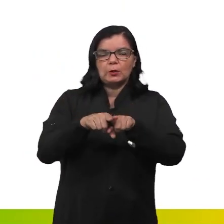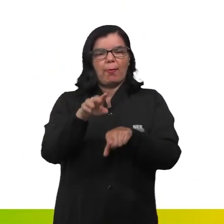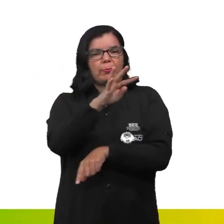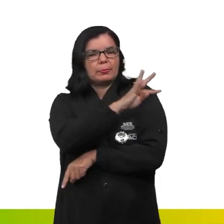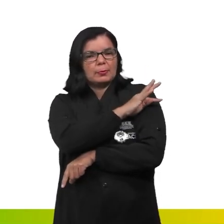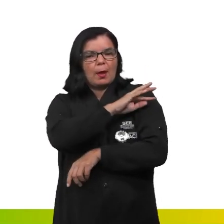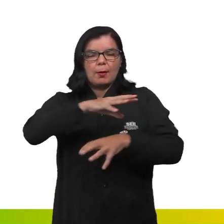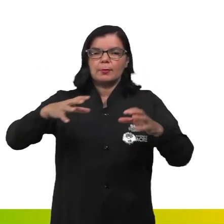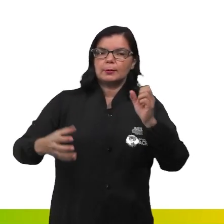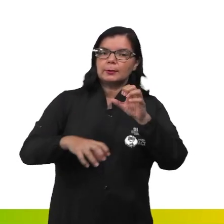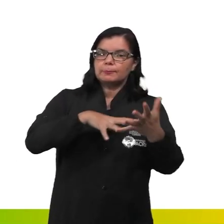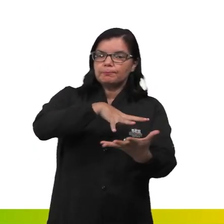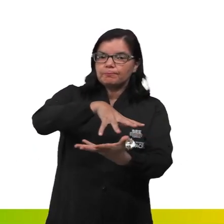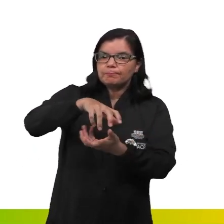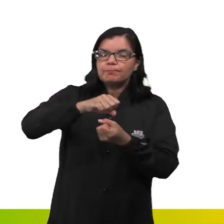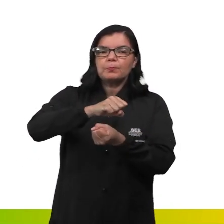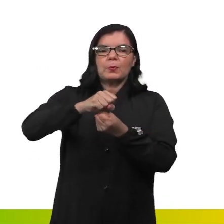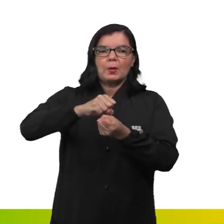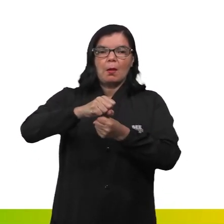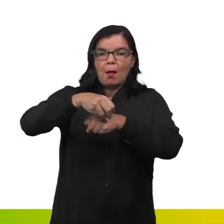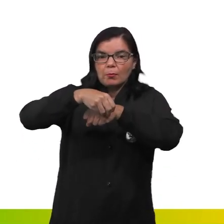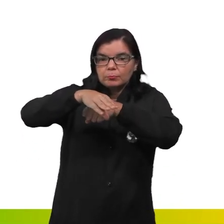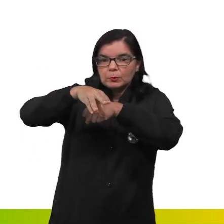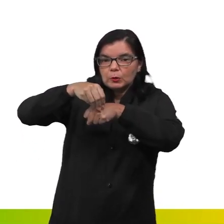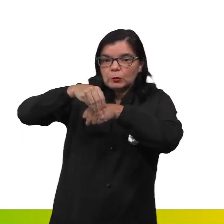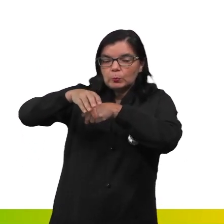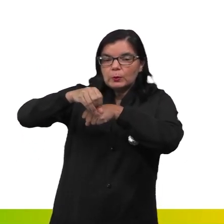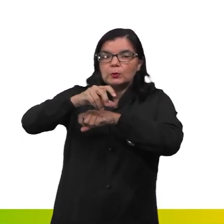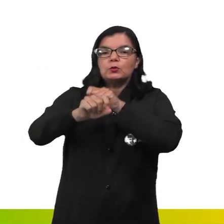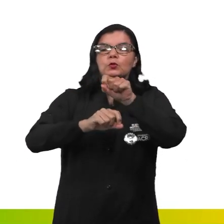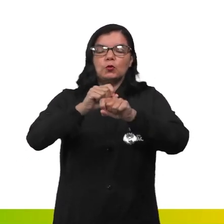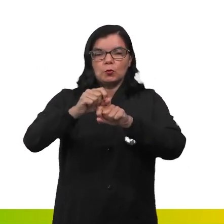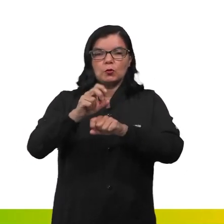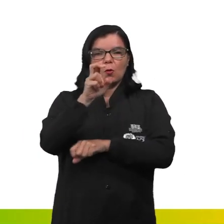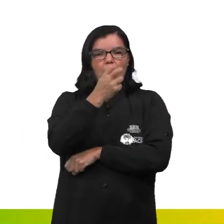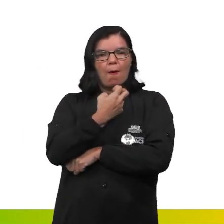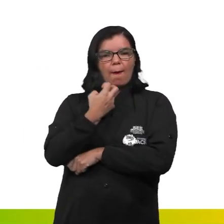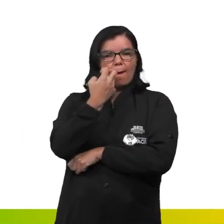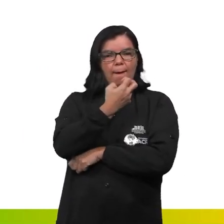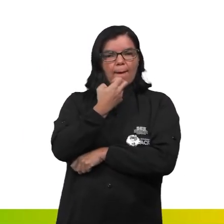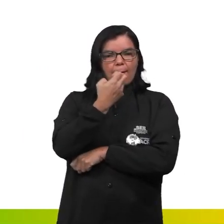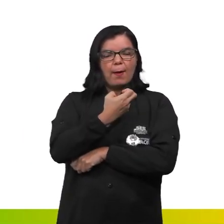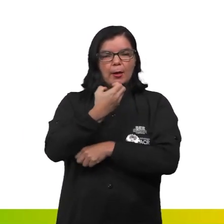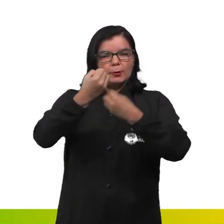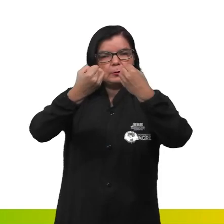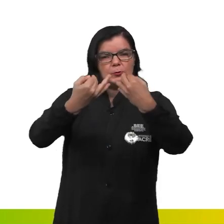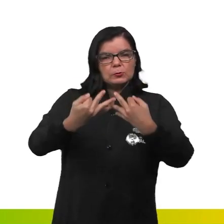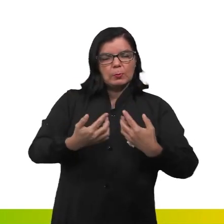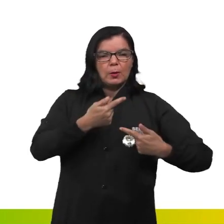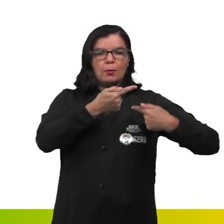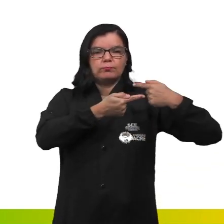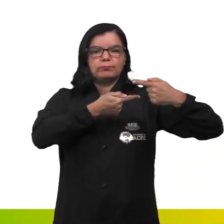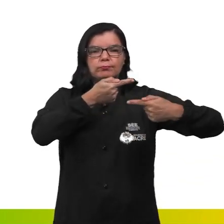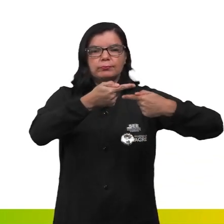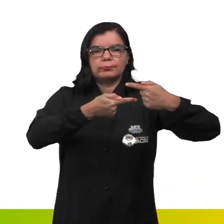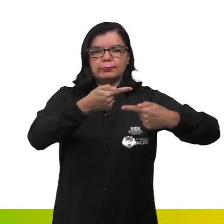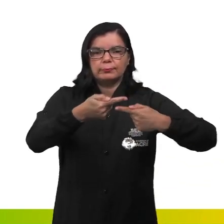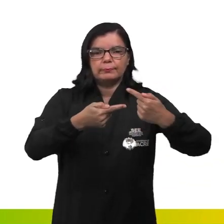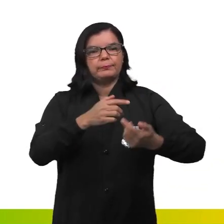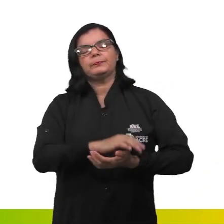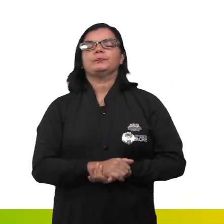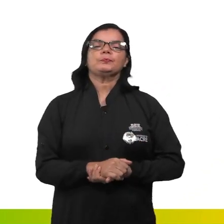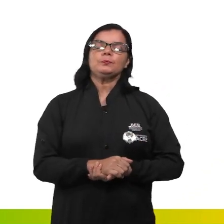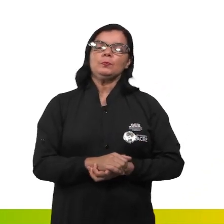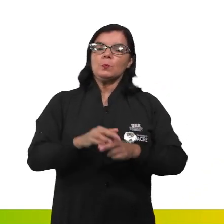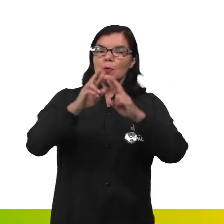sustentáveis, e isso é transmitido principalmente de forma oral, de geração para geração. Então,